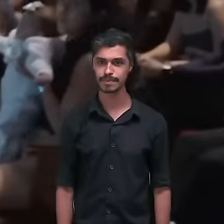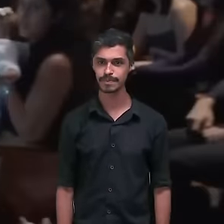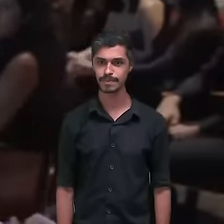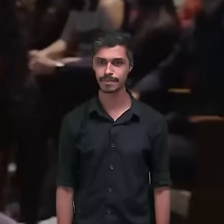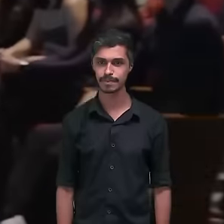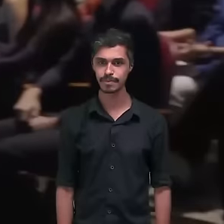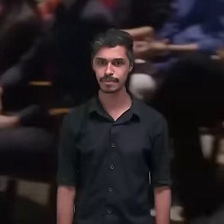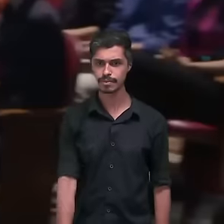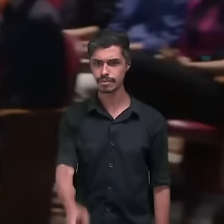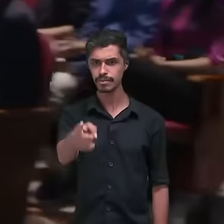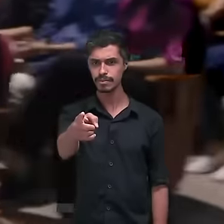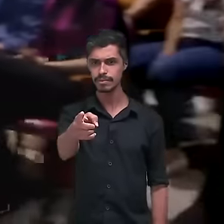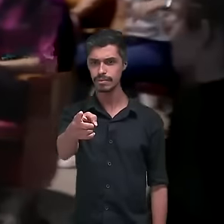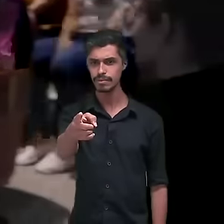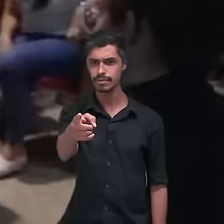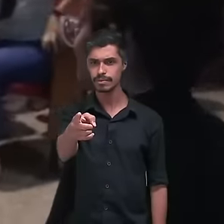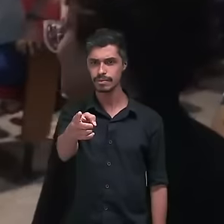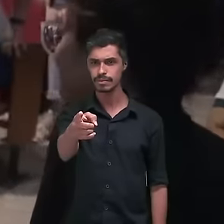Fica en pie.